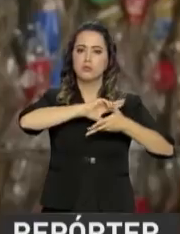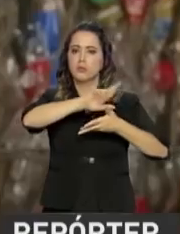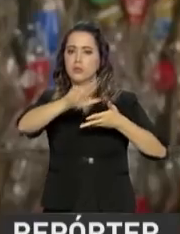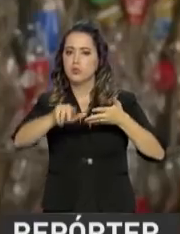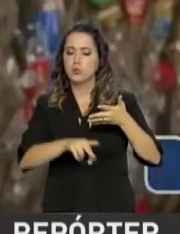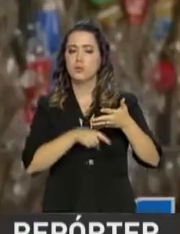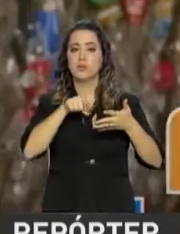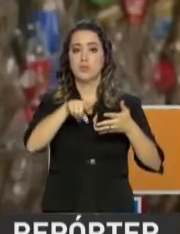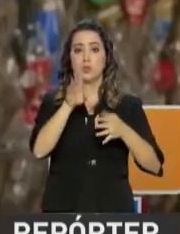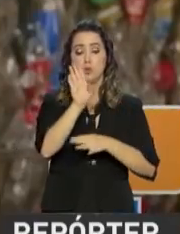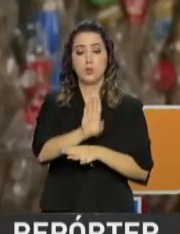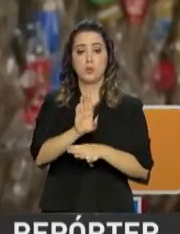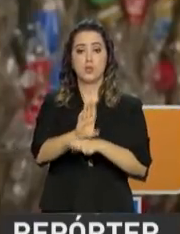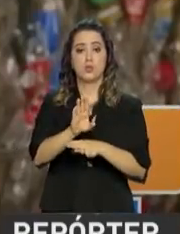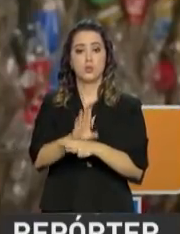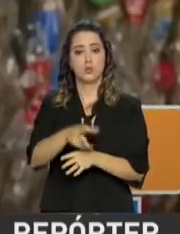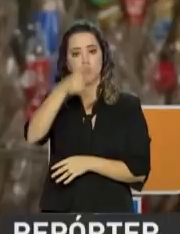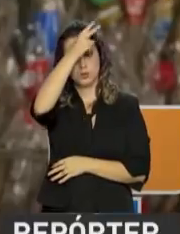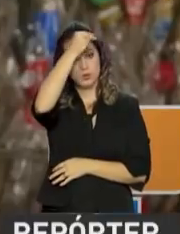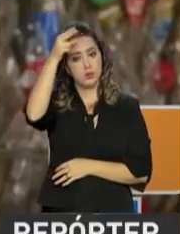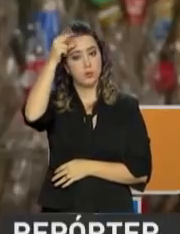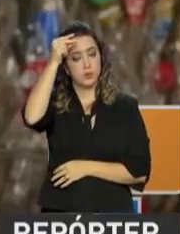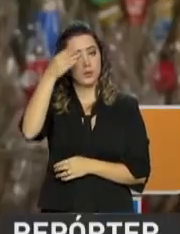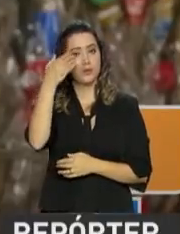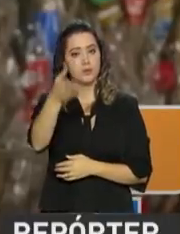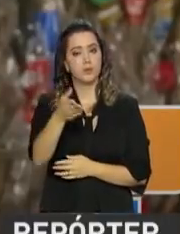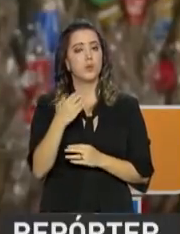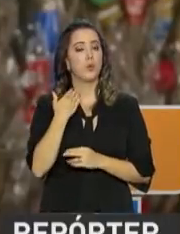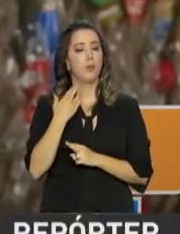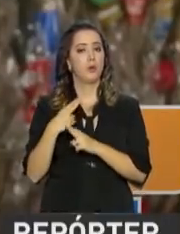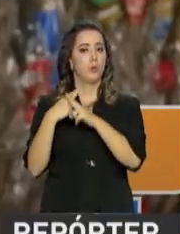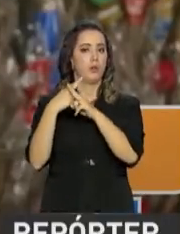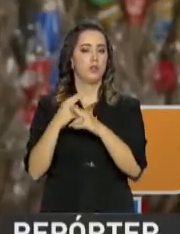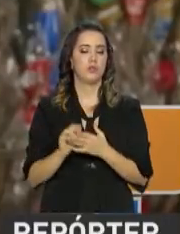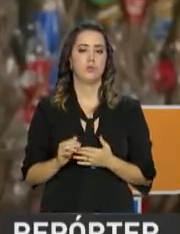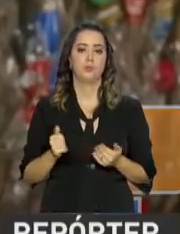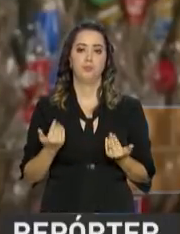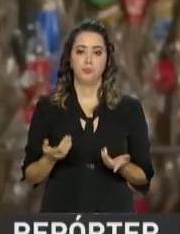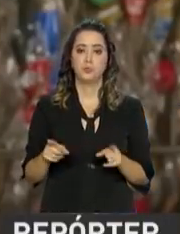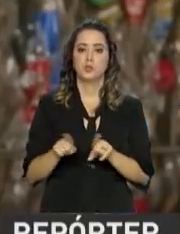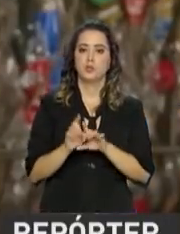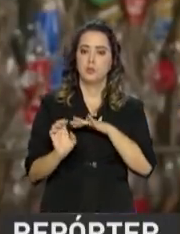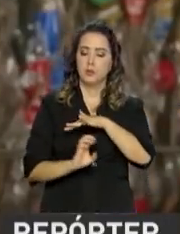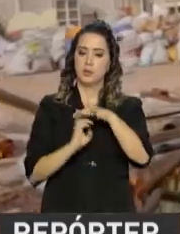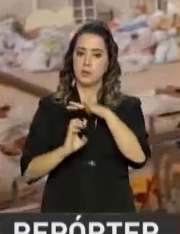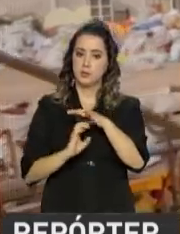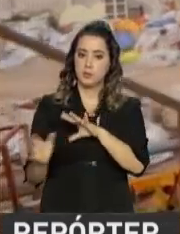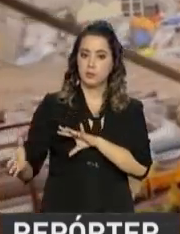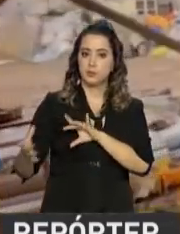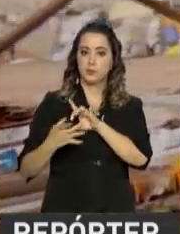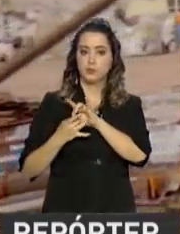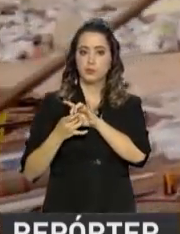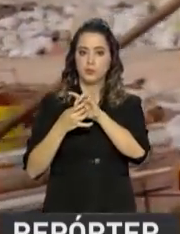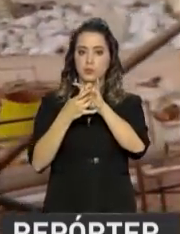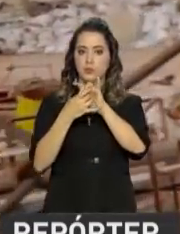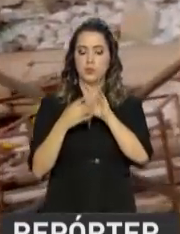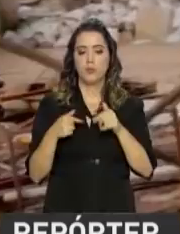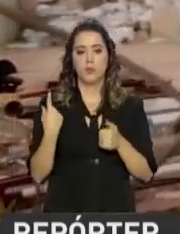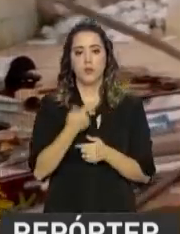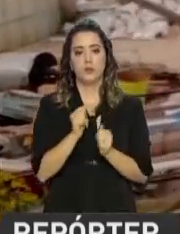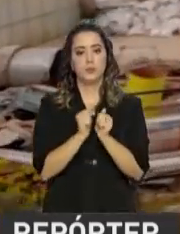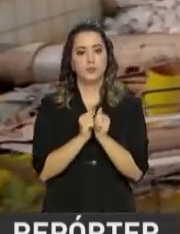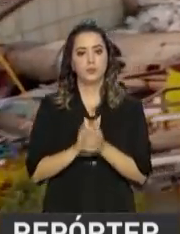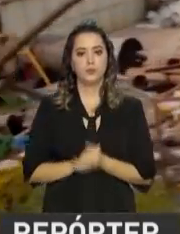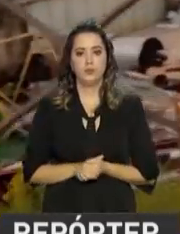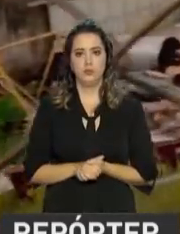bastante... Muita ajuda da prefeitura, da Caixa Econômica e das empresas, né, que são parceiras com nós.